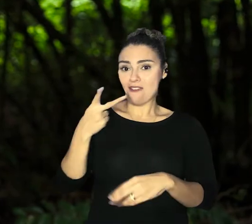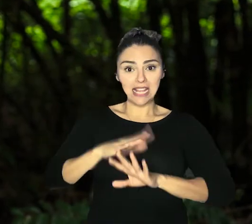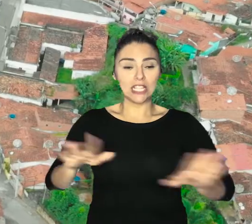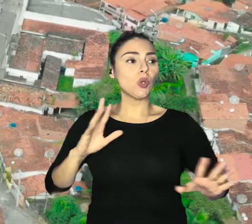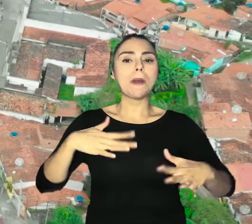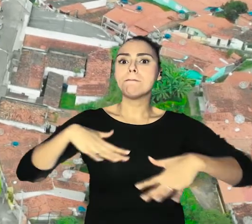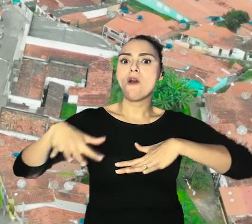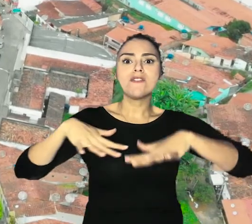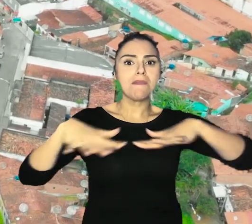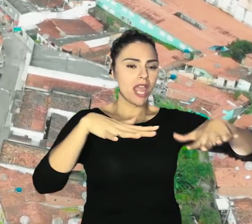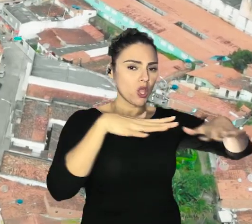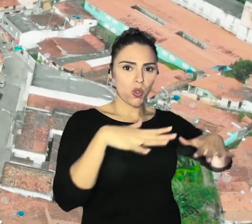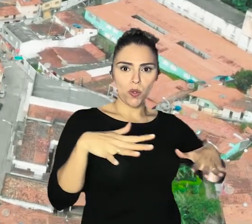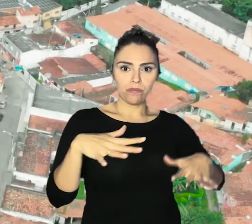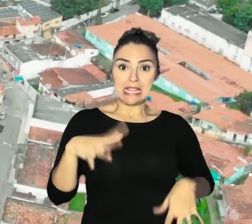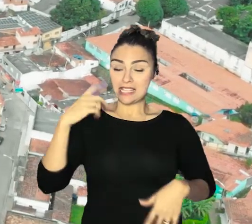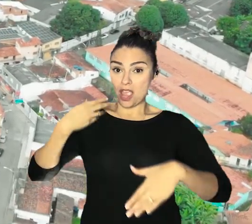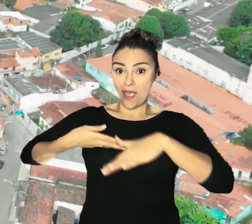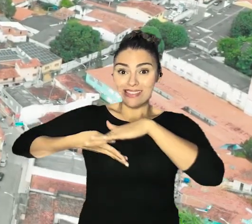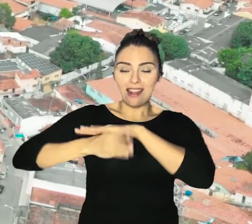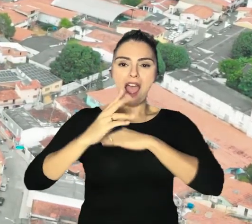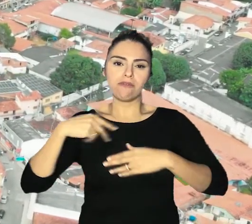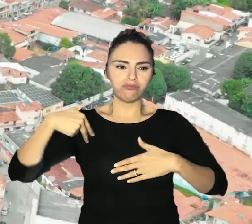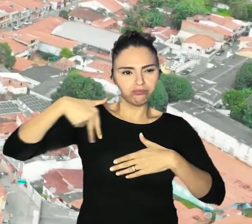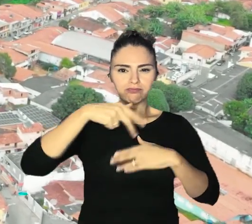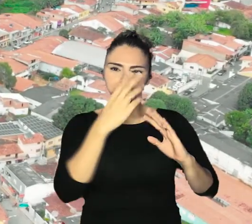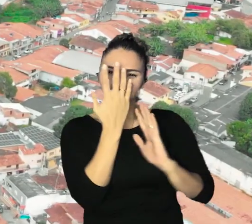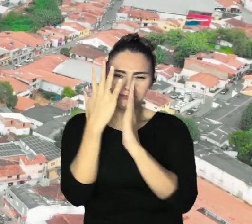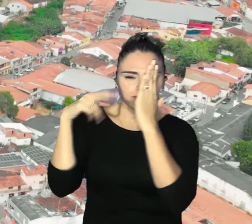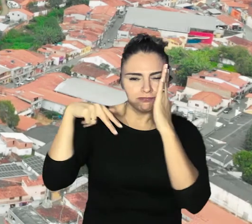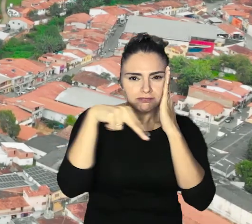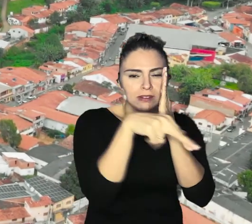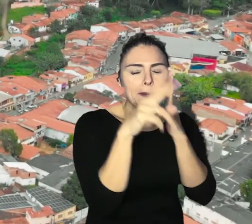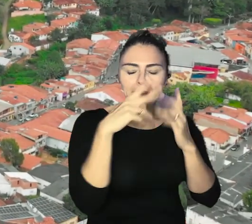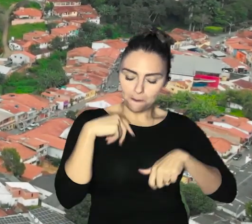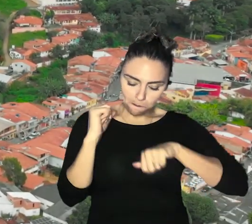movimento. Ou como diz, você nunca será o mesmo depois que faz uma trilha aqui na serra.